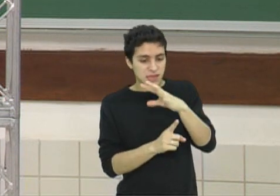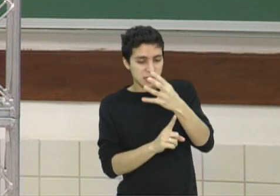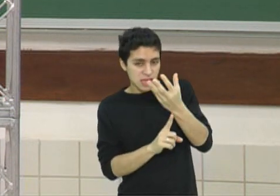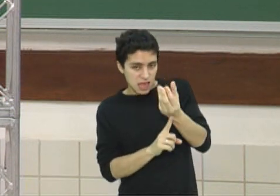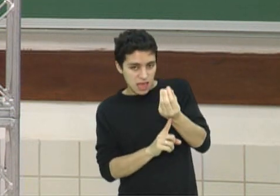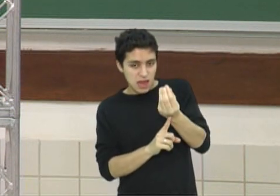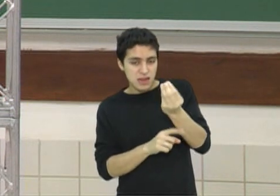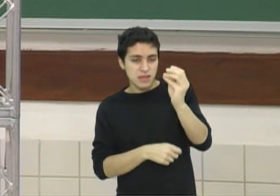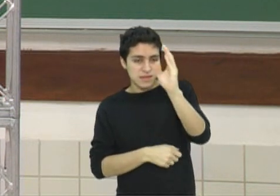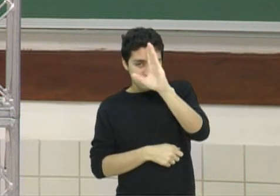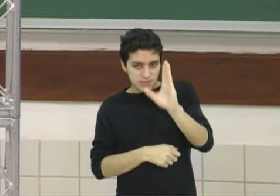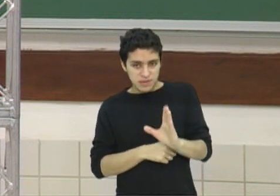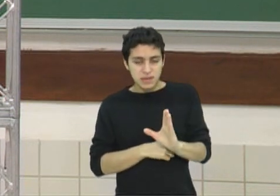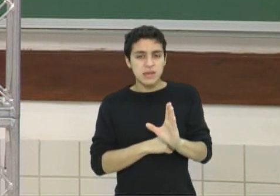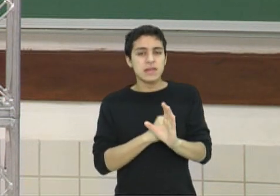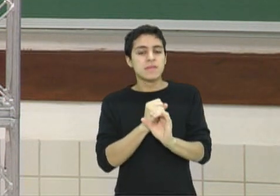de